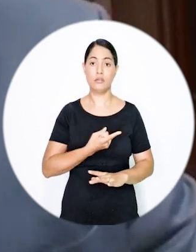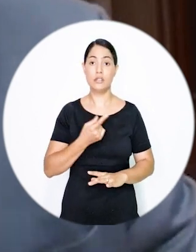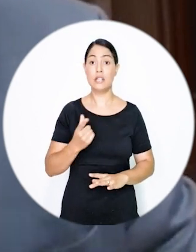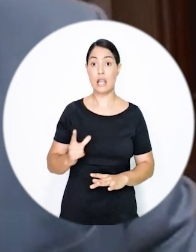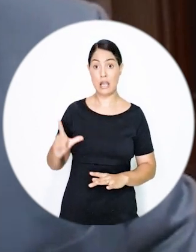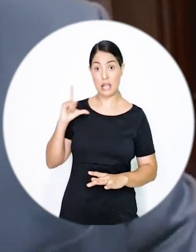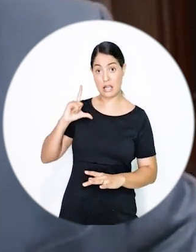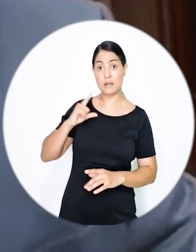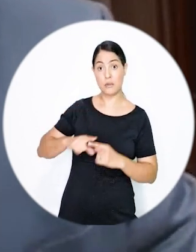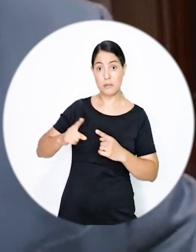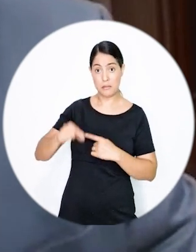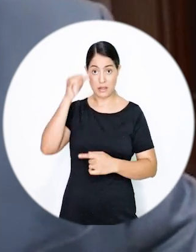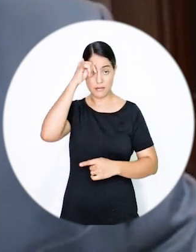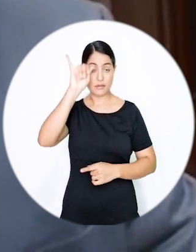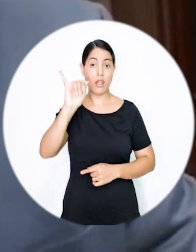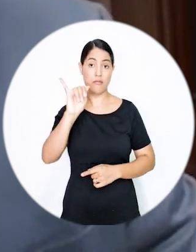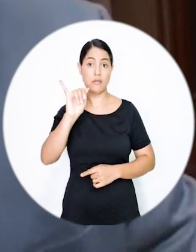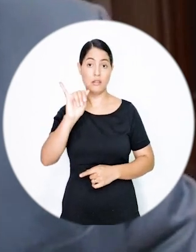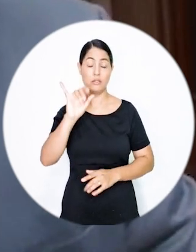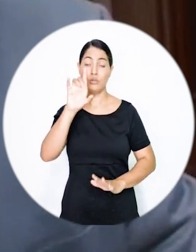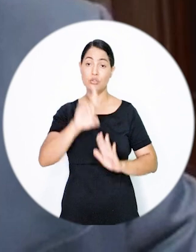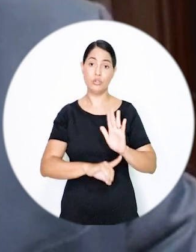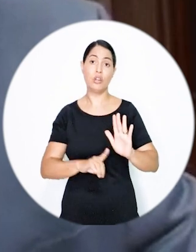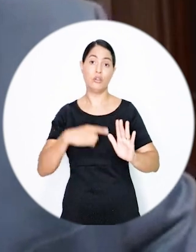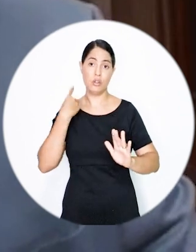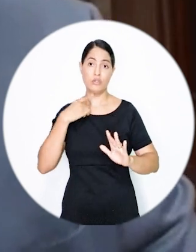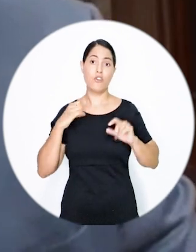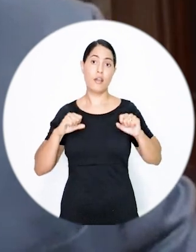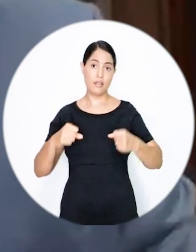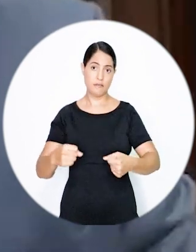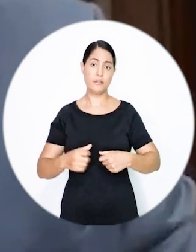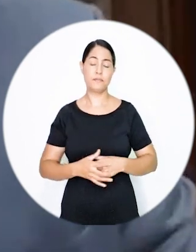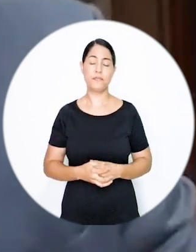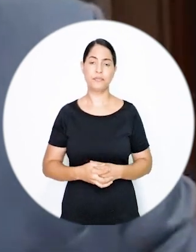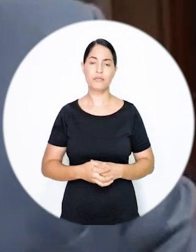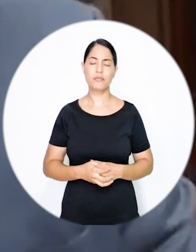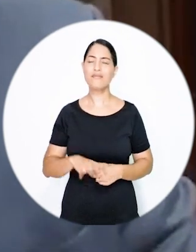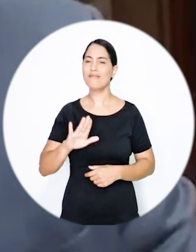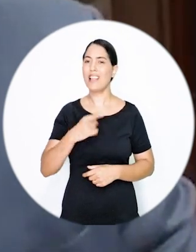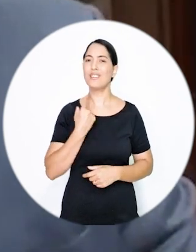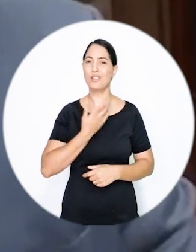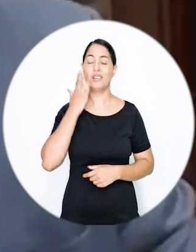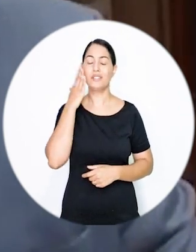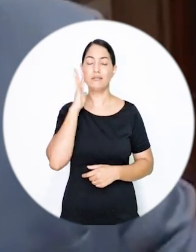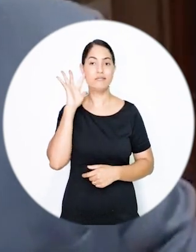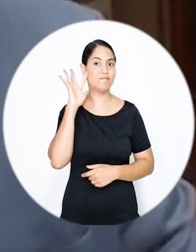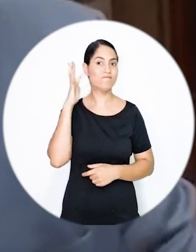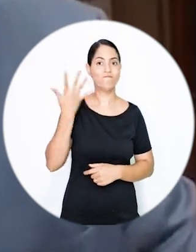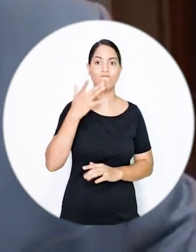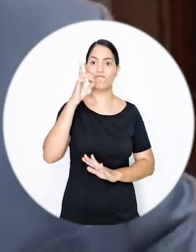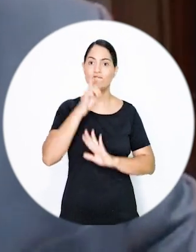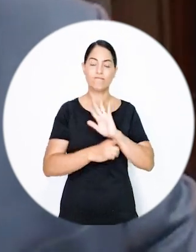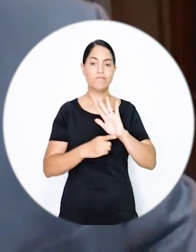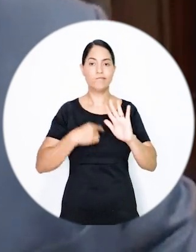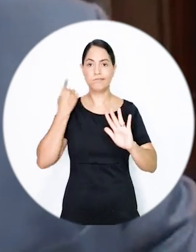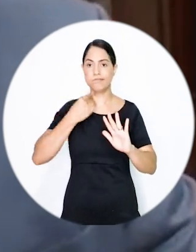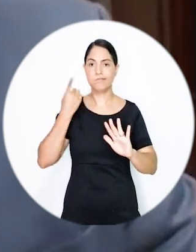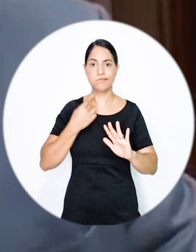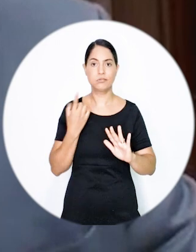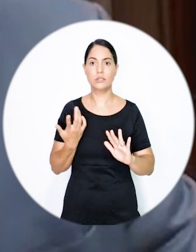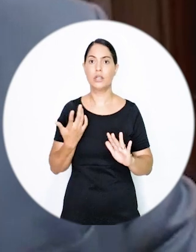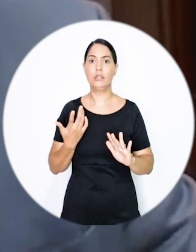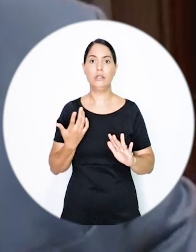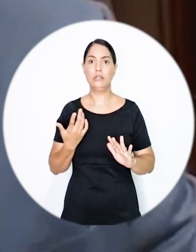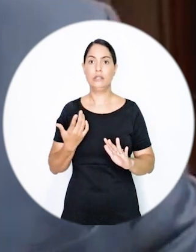estamos realizando, ações preventivas como essa de defesa de prerrogativas, mas também, quando